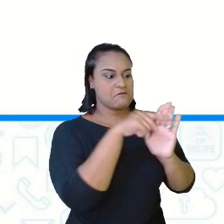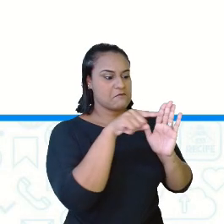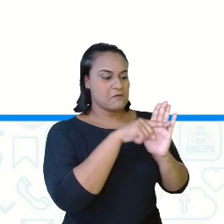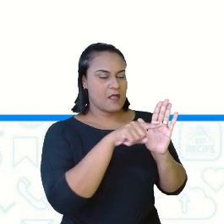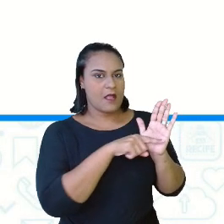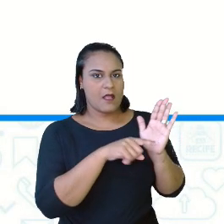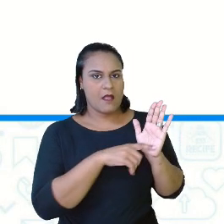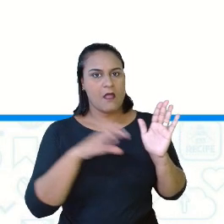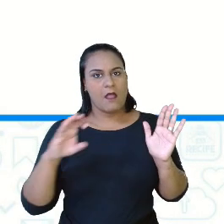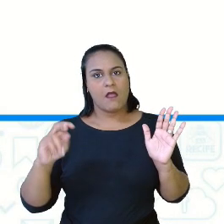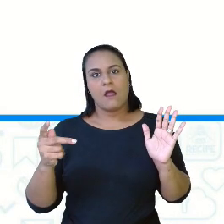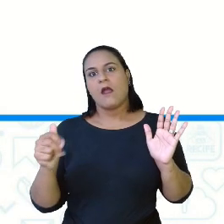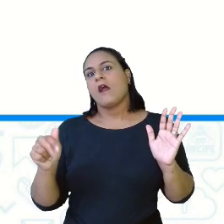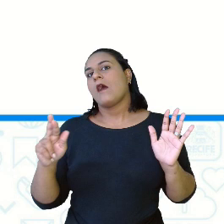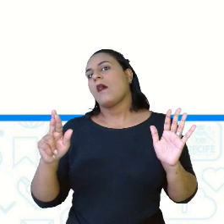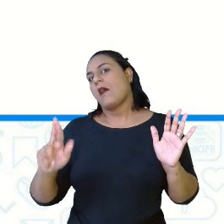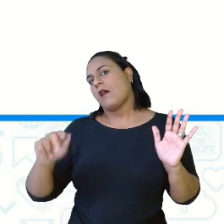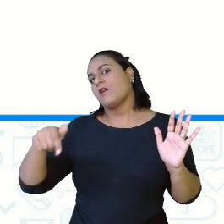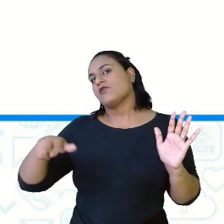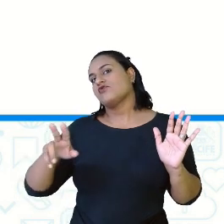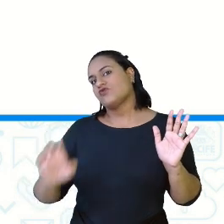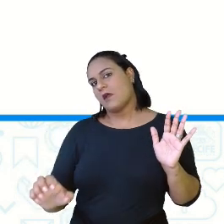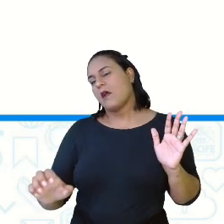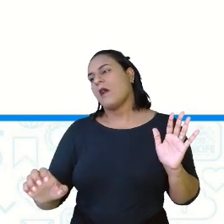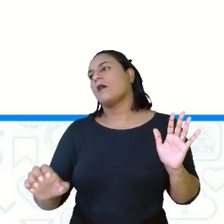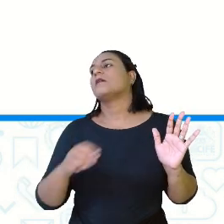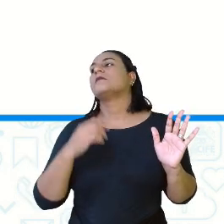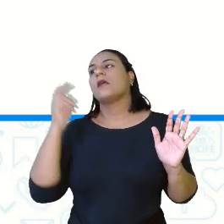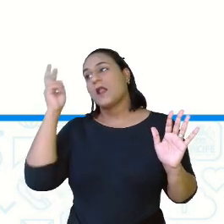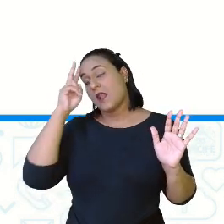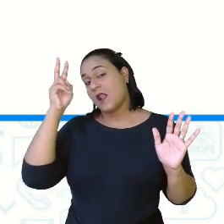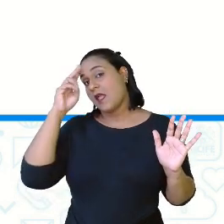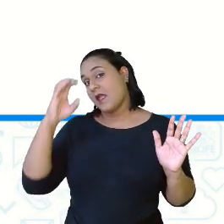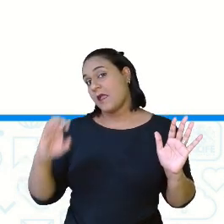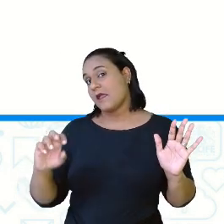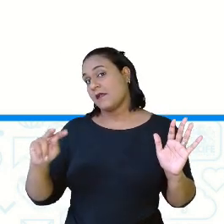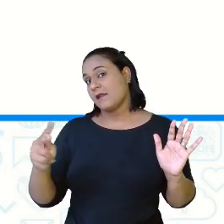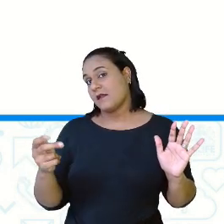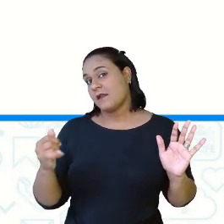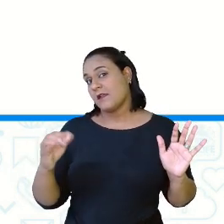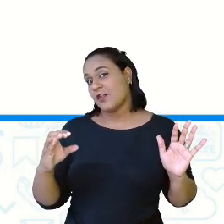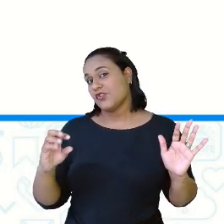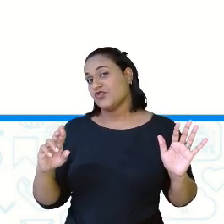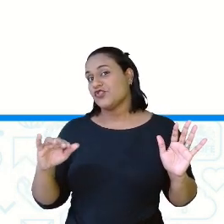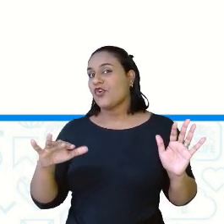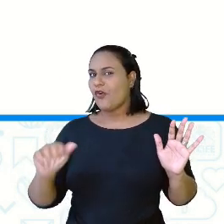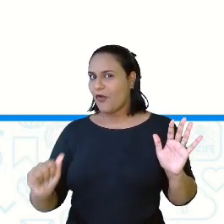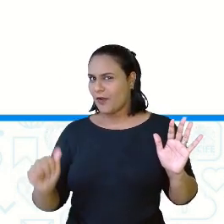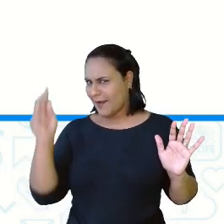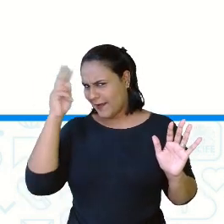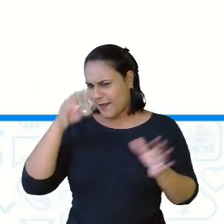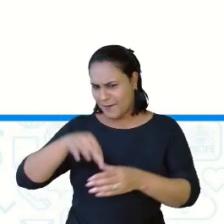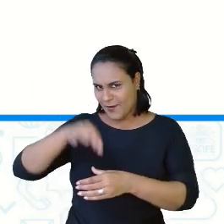a palavra charque, eu tenho a palavra chicória. Lembra do início da aula, quando eu disse a vocês que o chá que a gente ia tomar hoje era